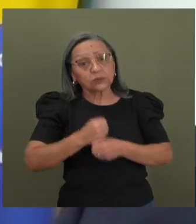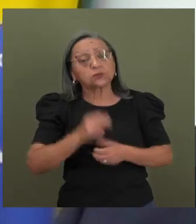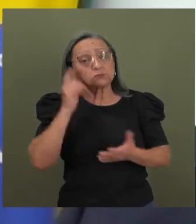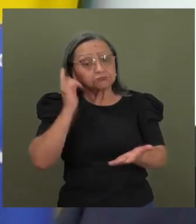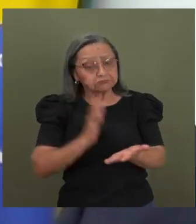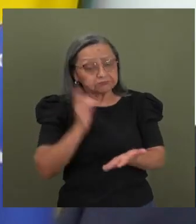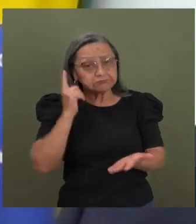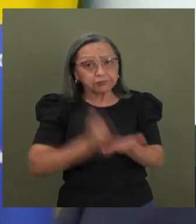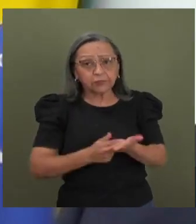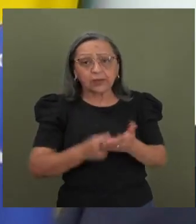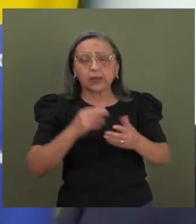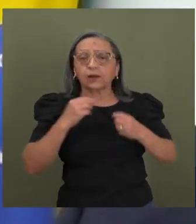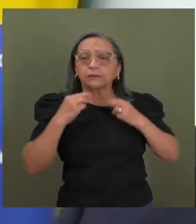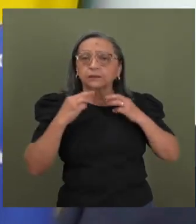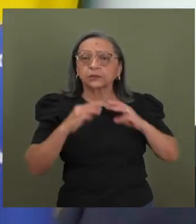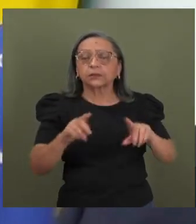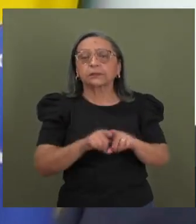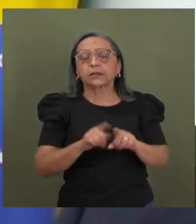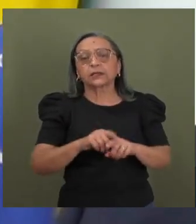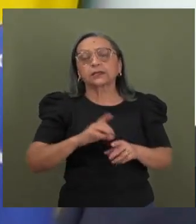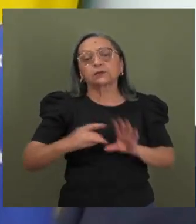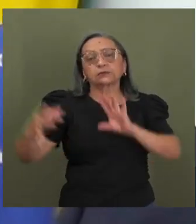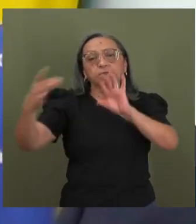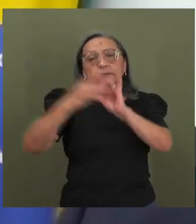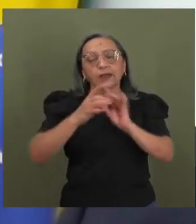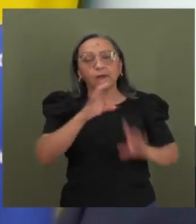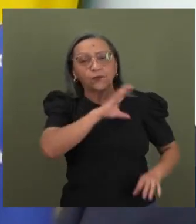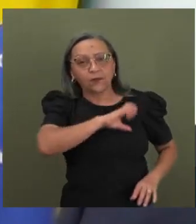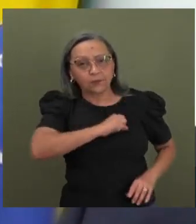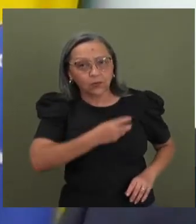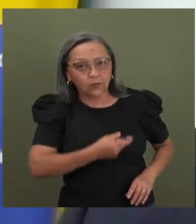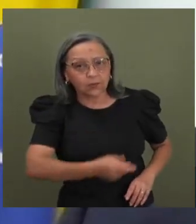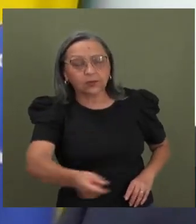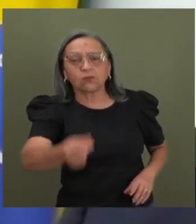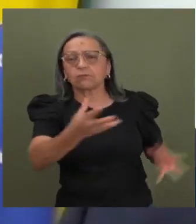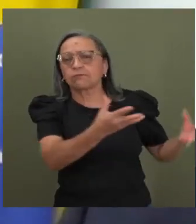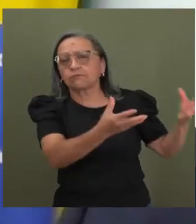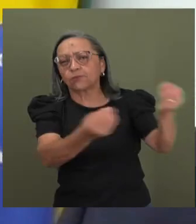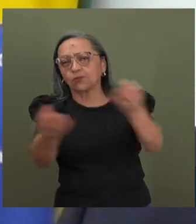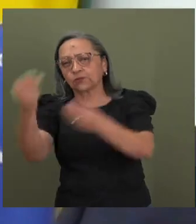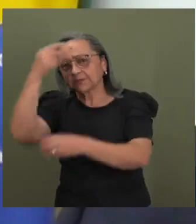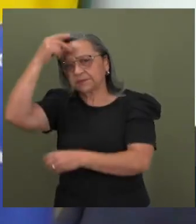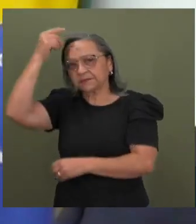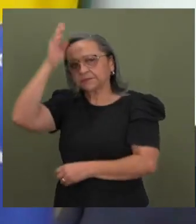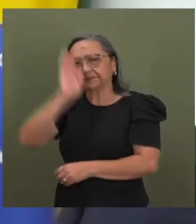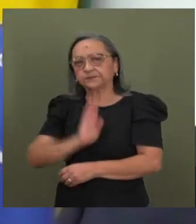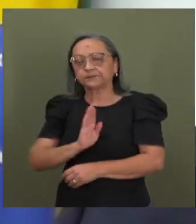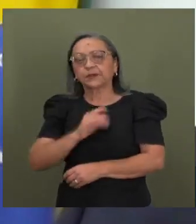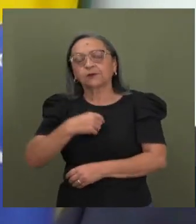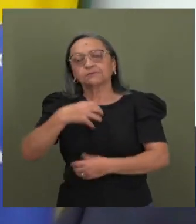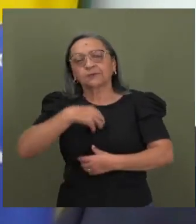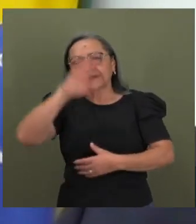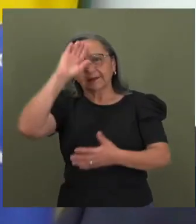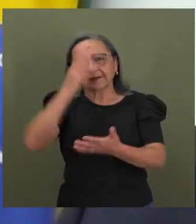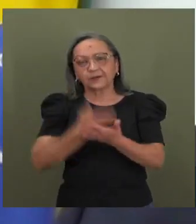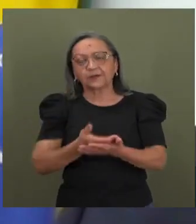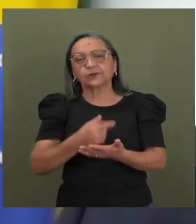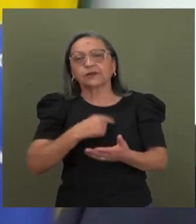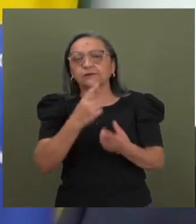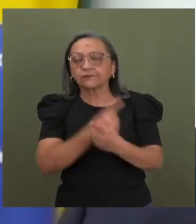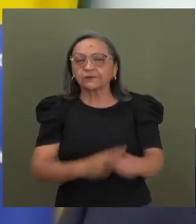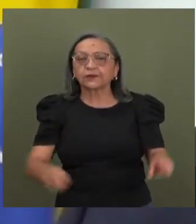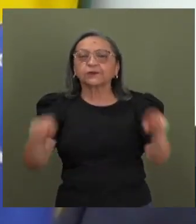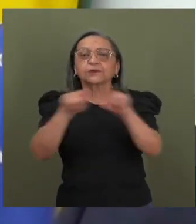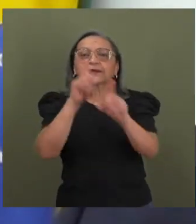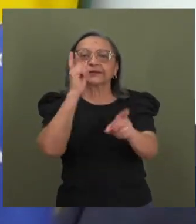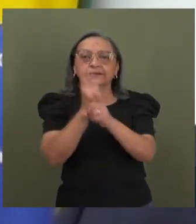missão, e o que nos liga eternamente é o amor. Então, milhões de brasileiros, eu acredito que o reencontro é